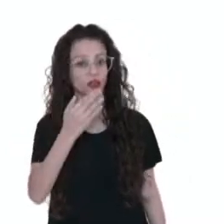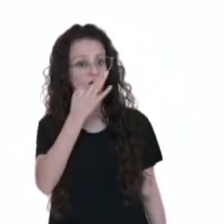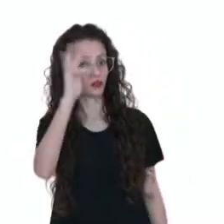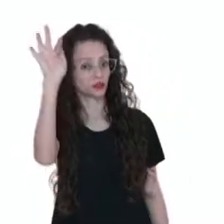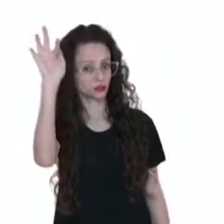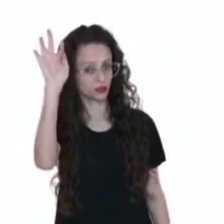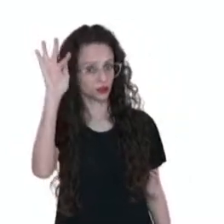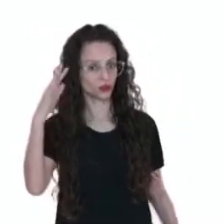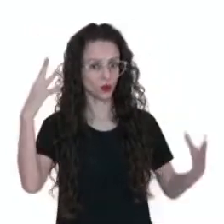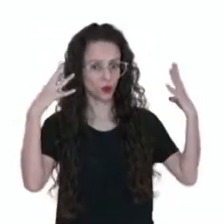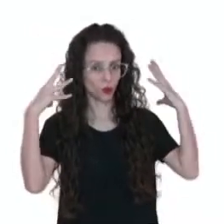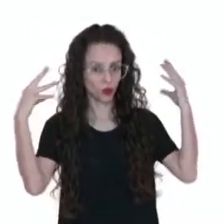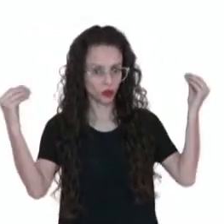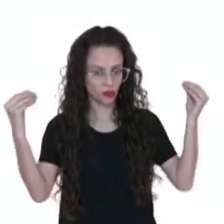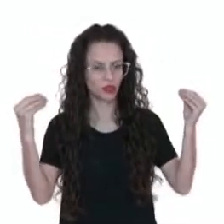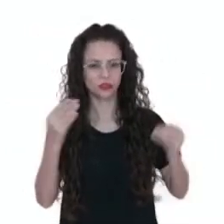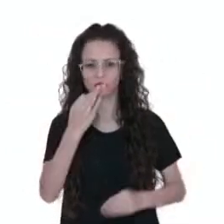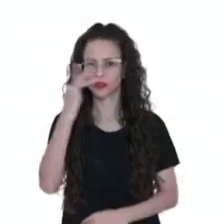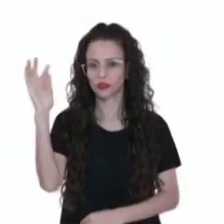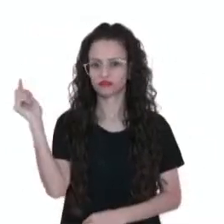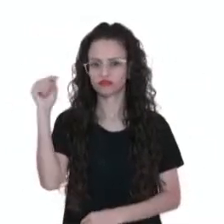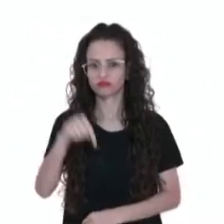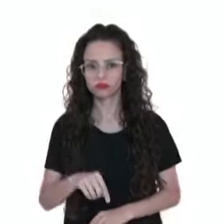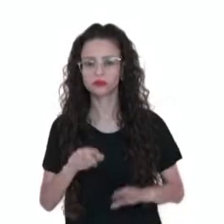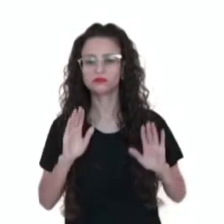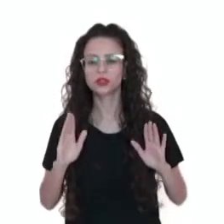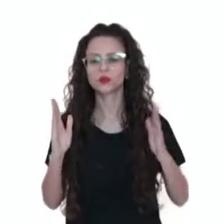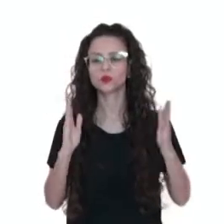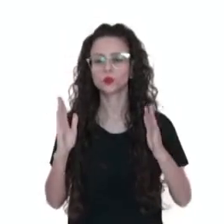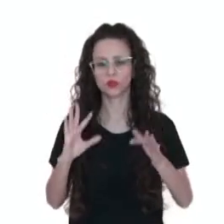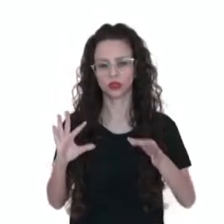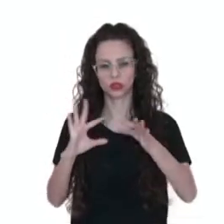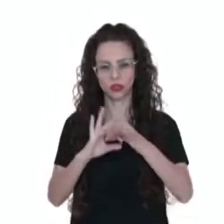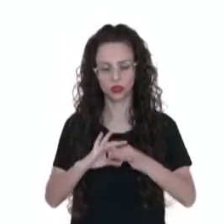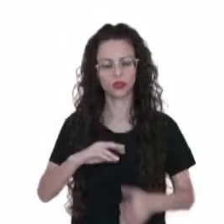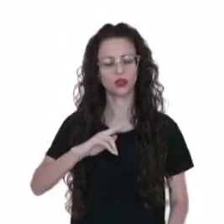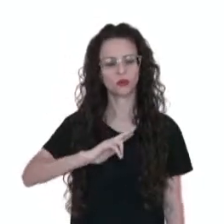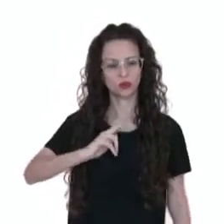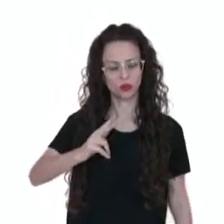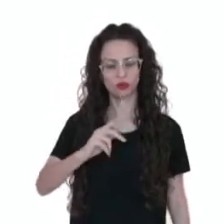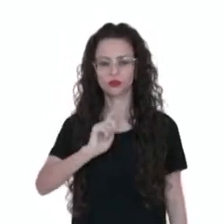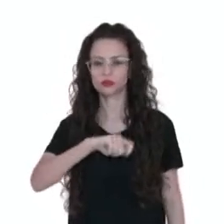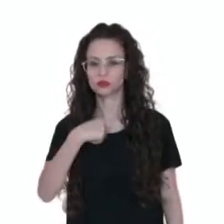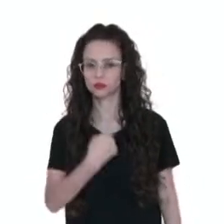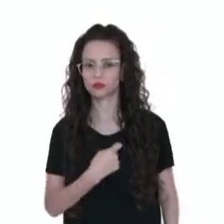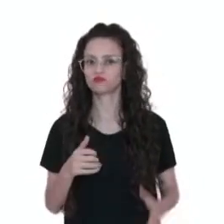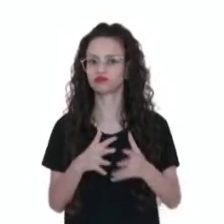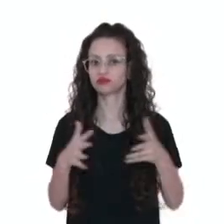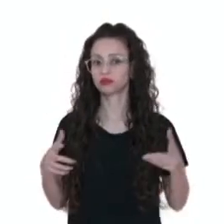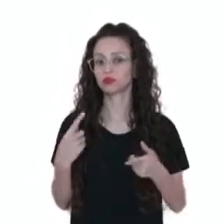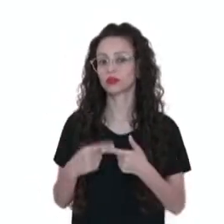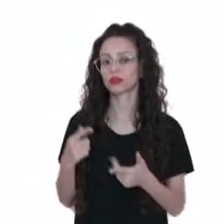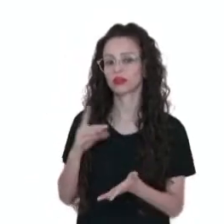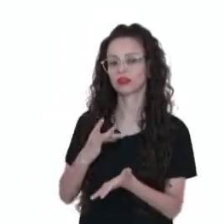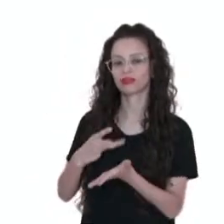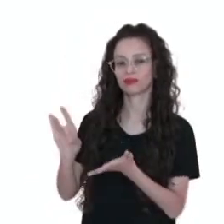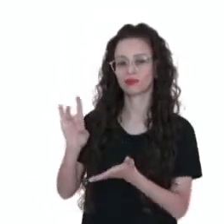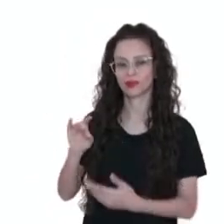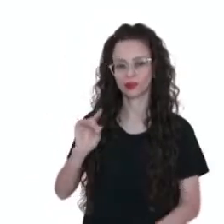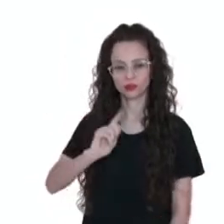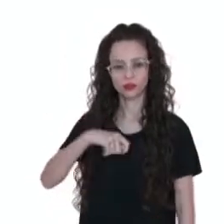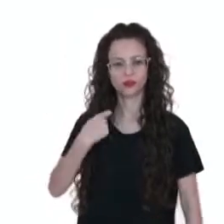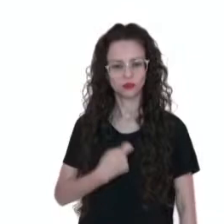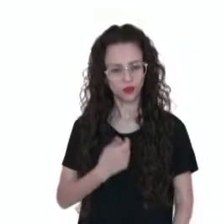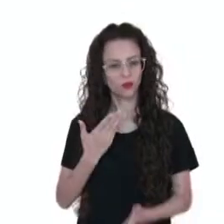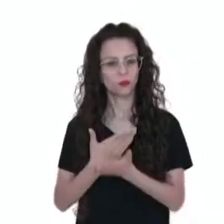holandeses. Durante a União Ibérica, a pirataria se intensificou, pois os inimigos da Espanha também passaram a atacar